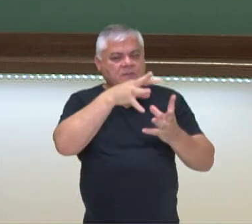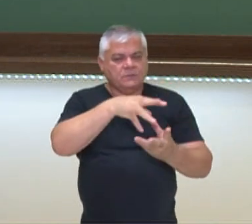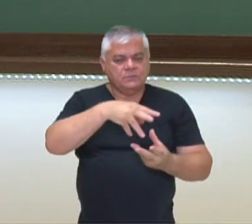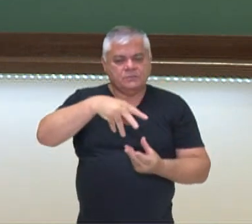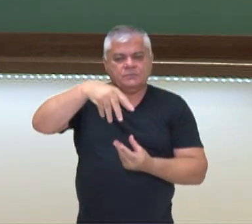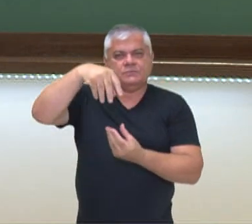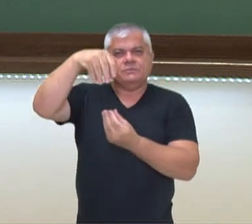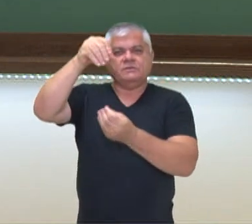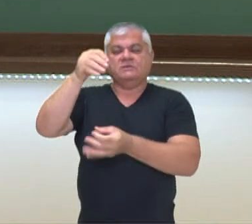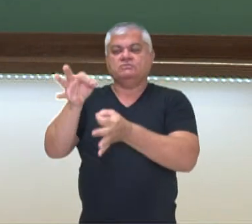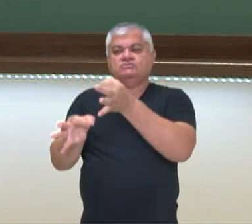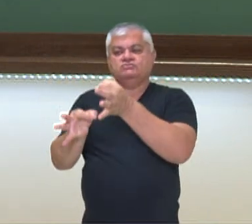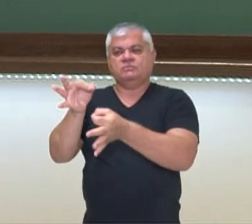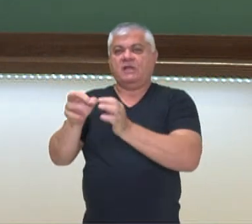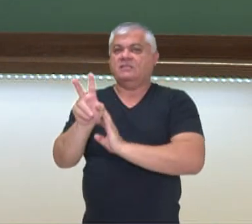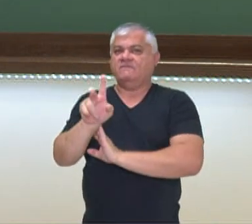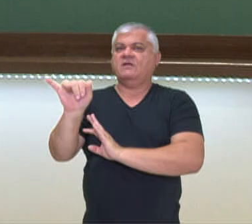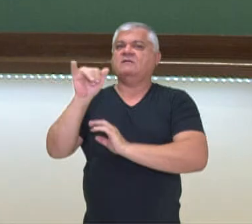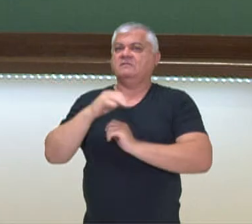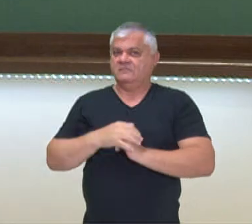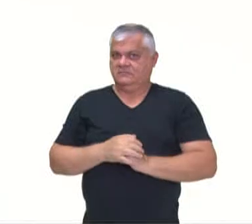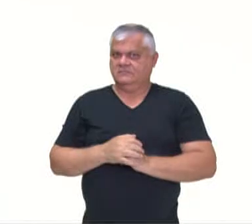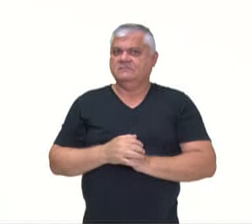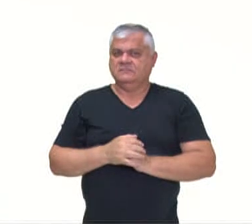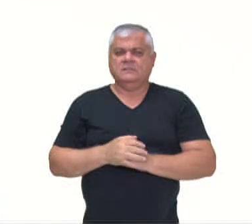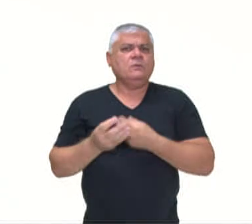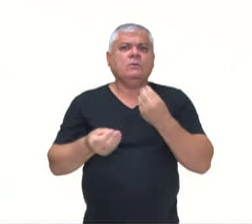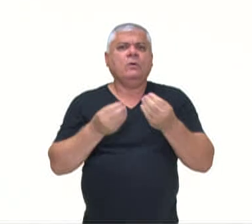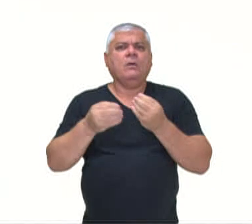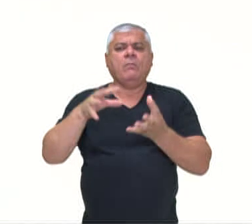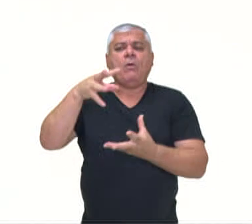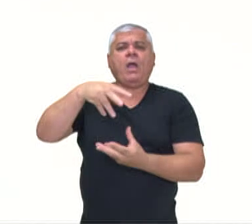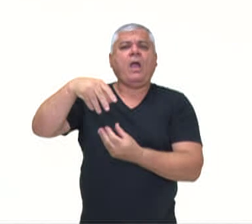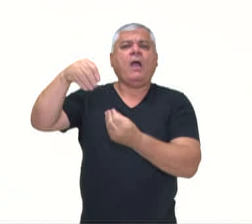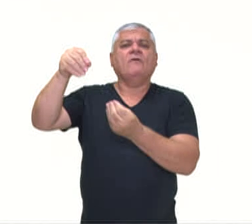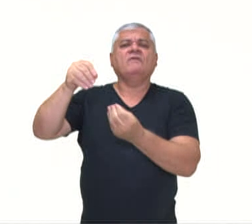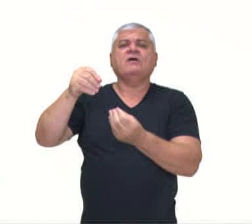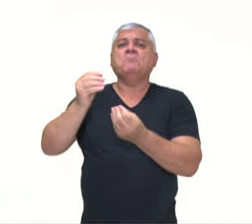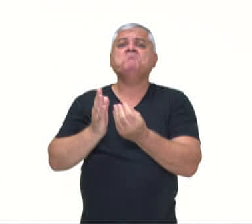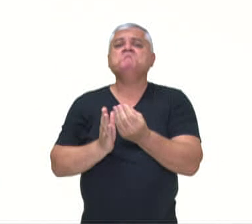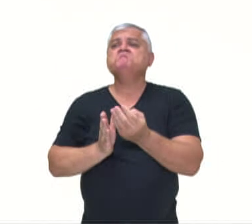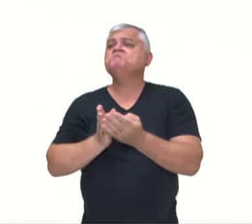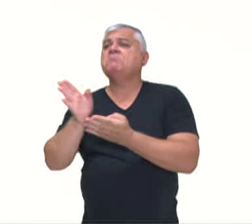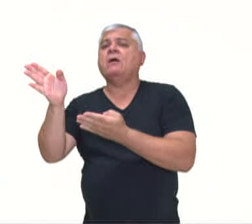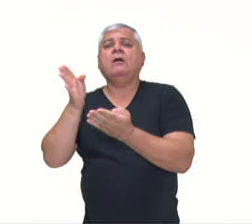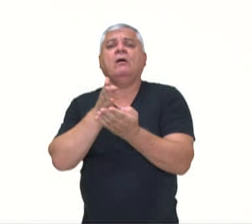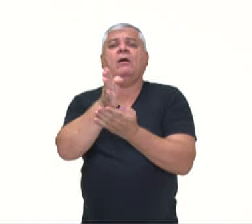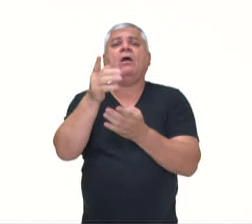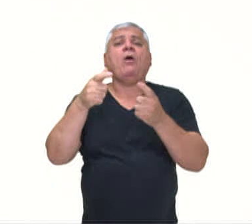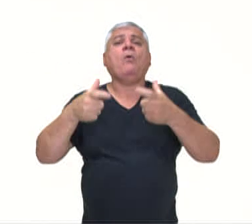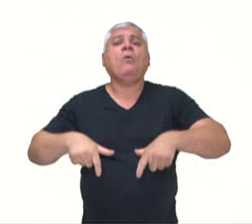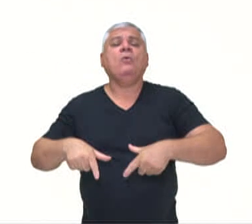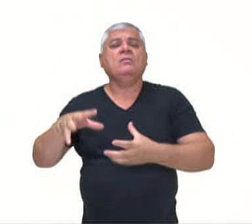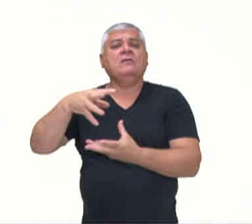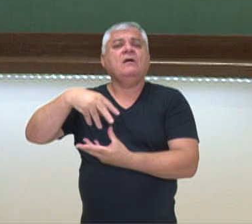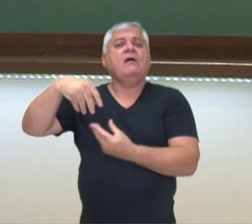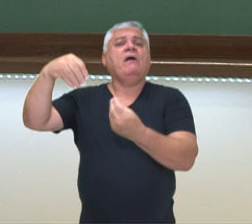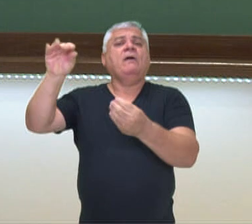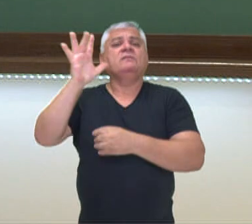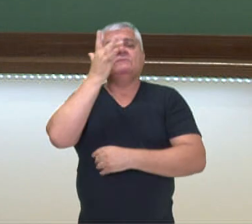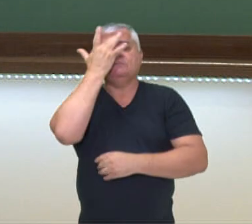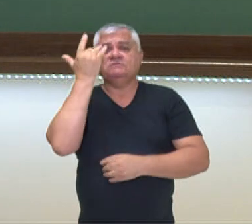ser julgada depois da morte. Qual seria o destino que os deuses reservavam à alma daqueles que